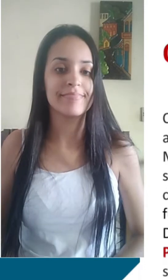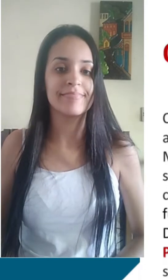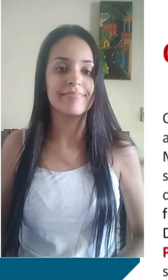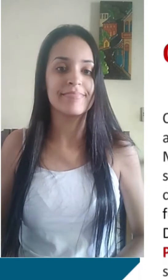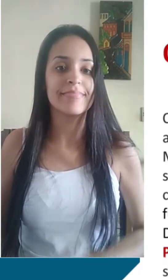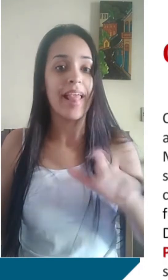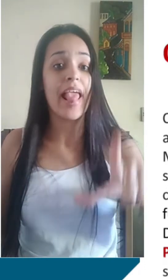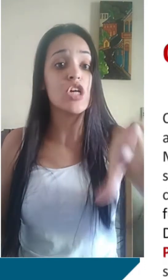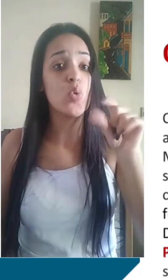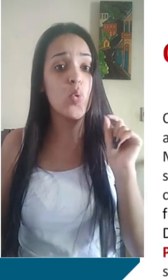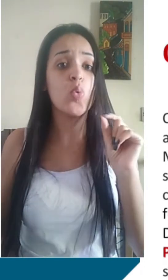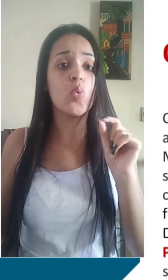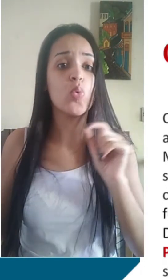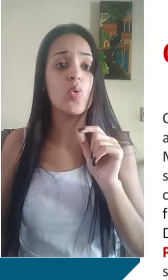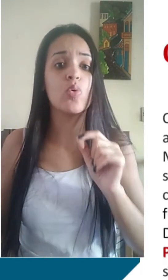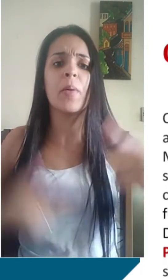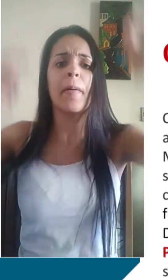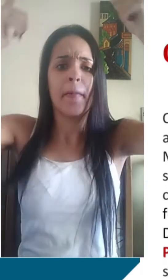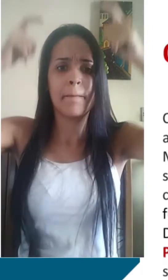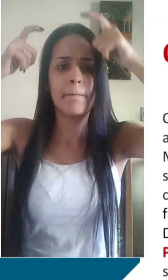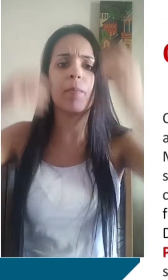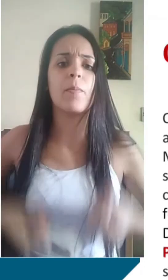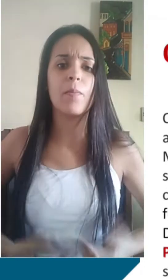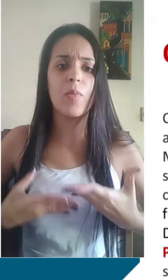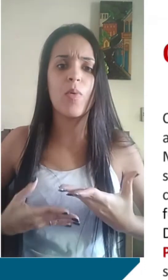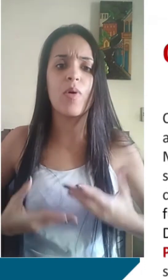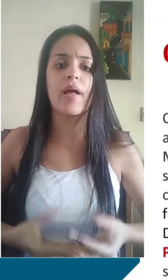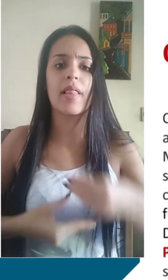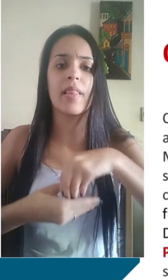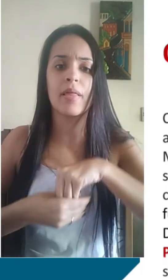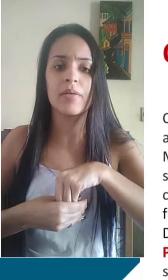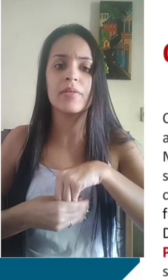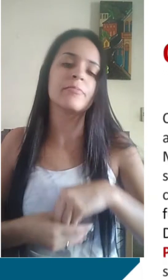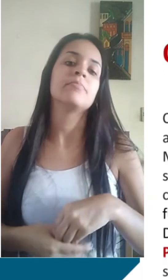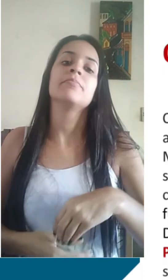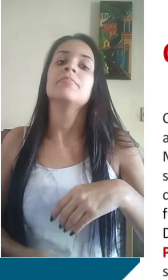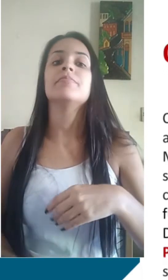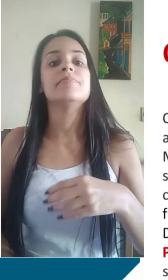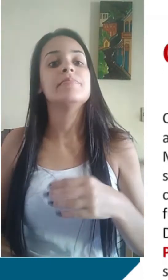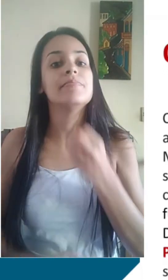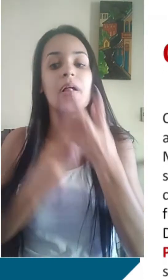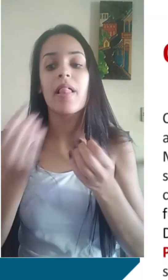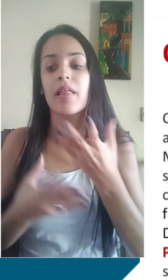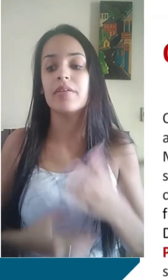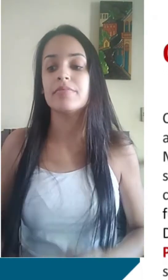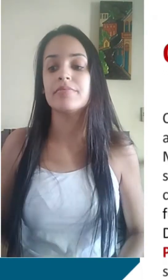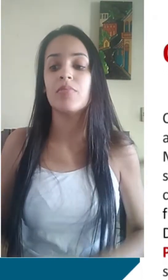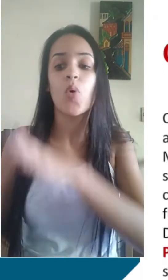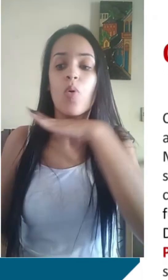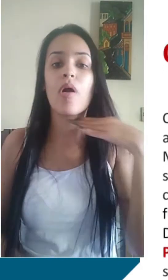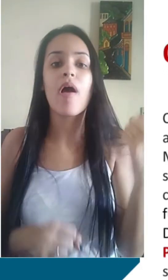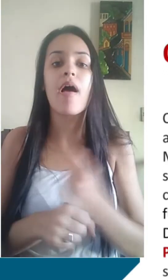poetas parnasianos. Faleceu em 1918. Suas principais obras são